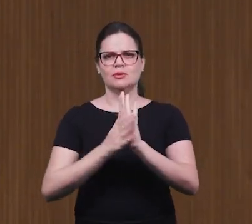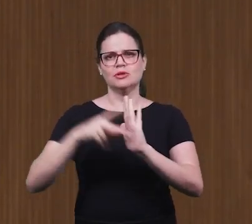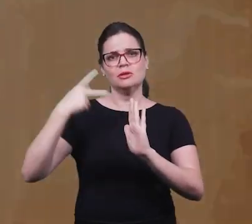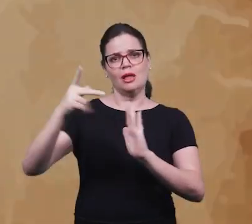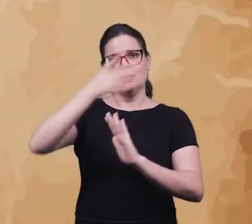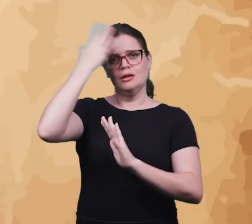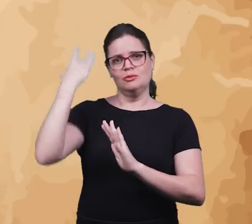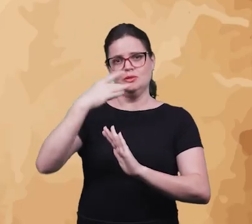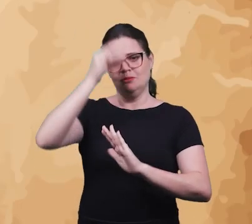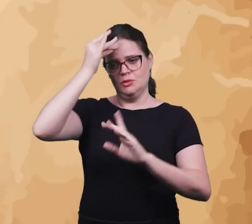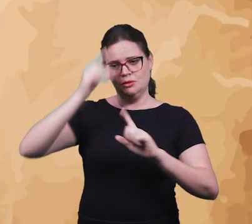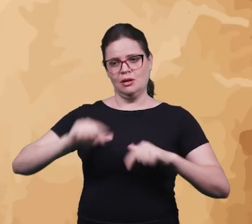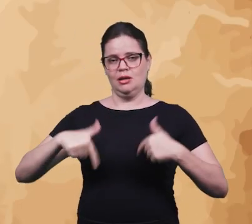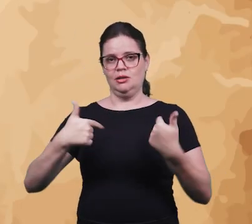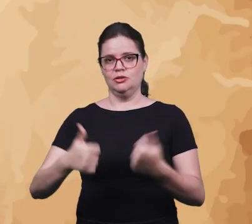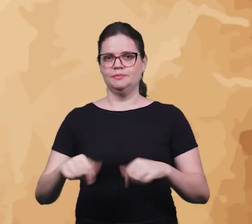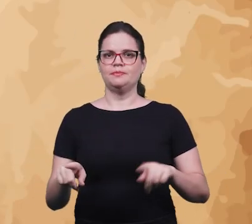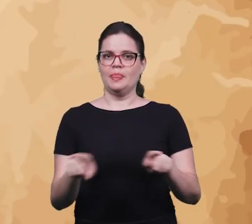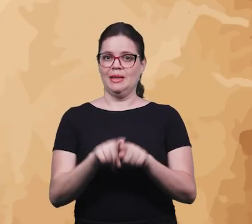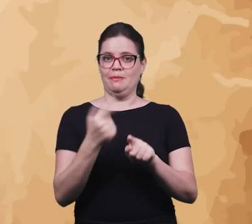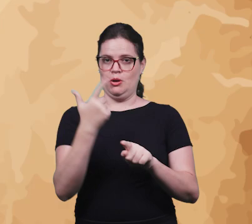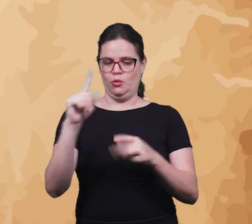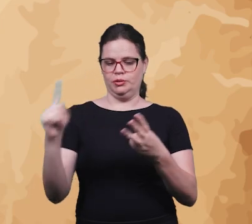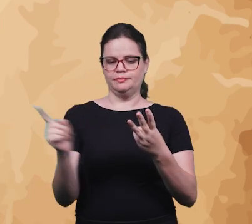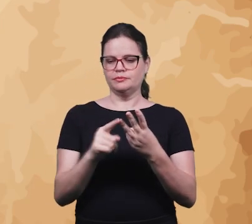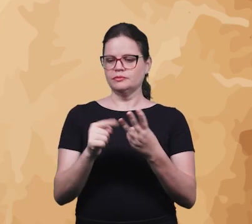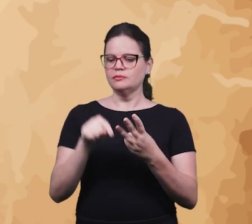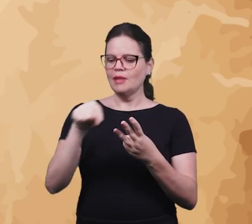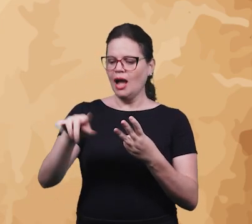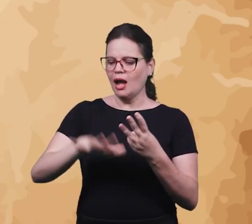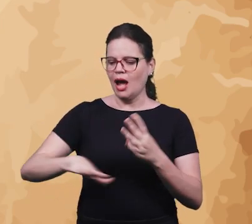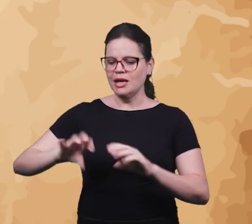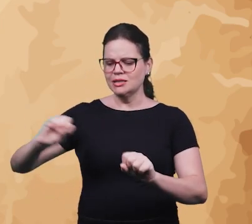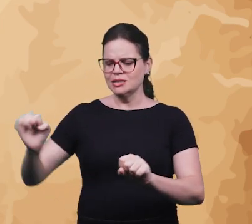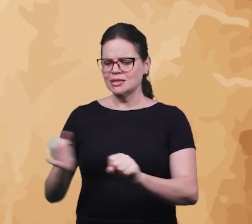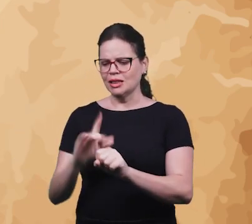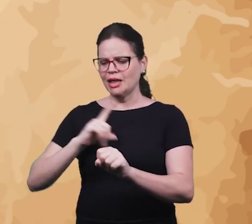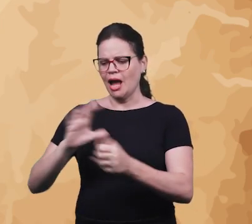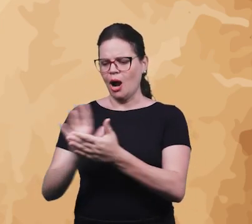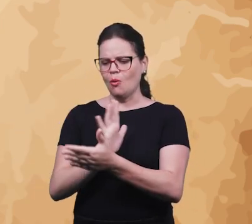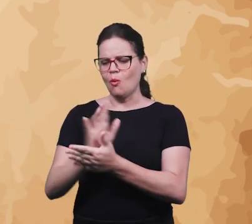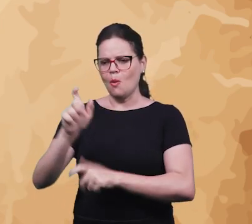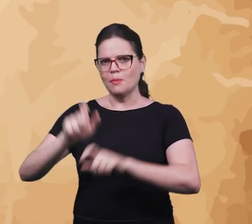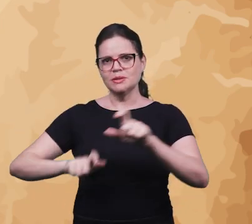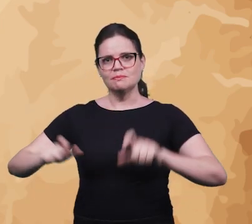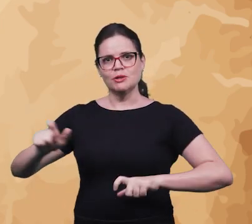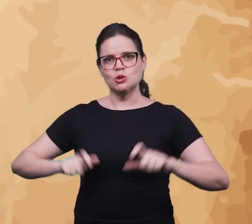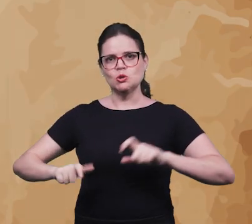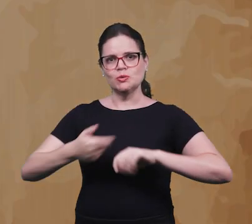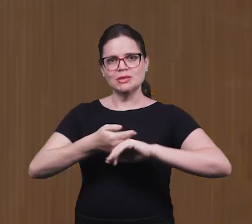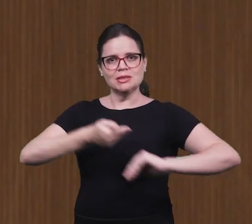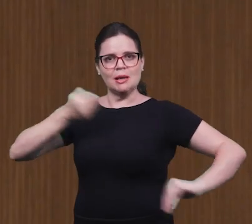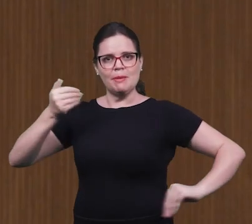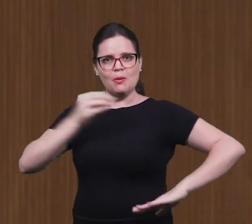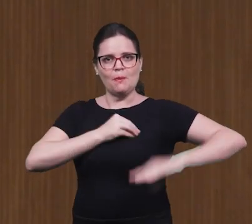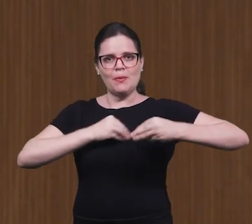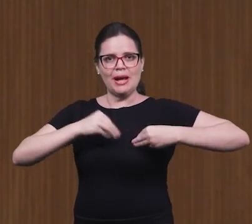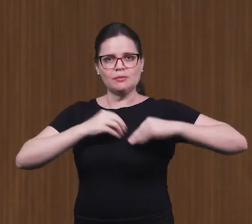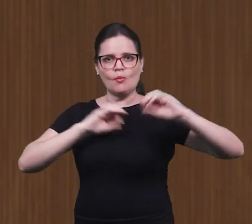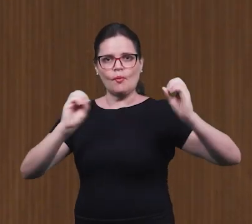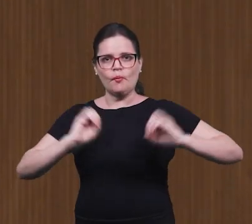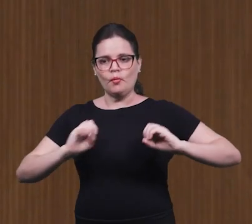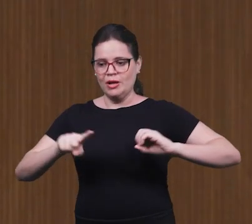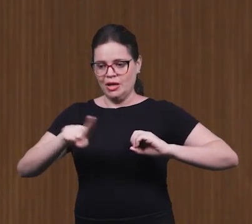coisa, tens em Sardes algumas pessoas que não contaminaram suas vestes e andarão comigo de branco. Por quê? As